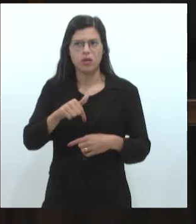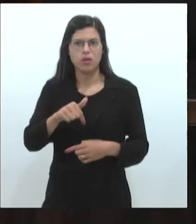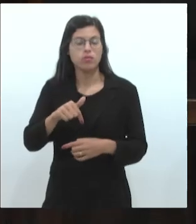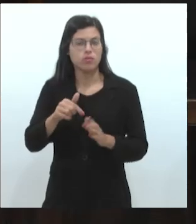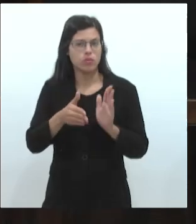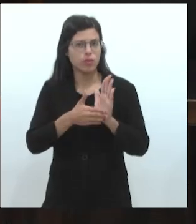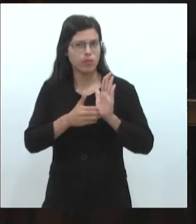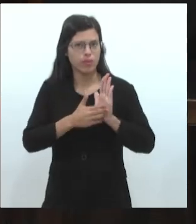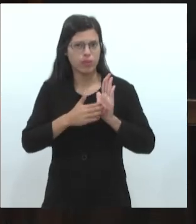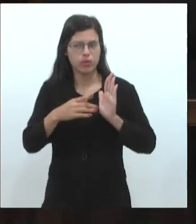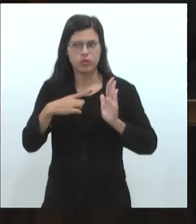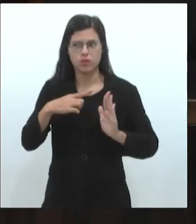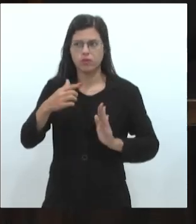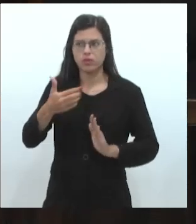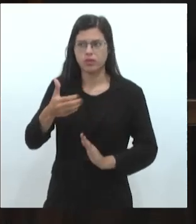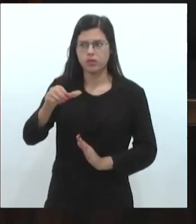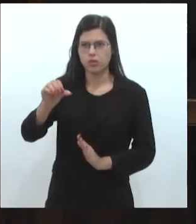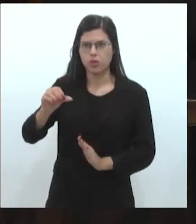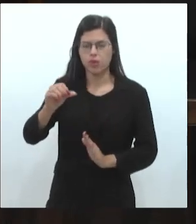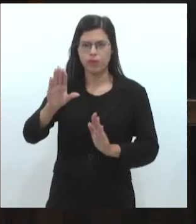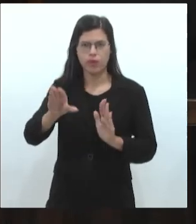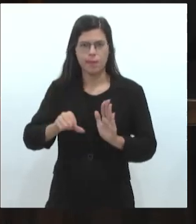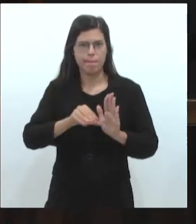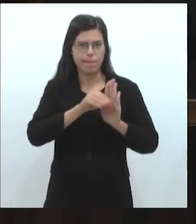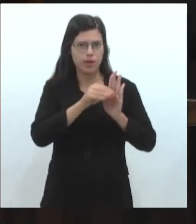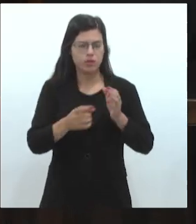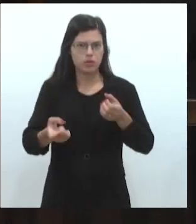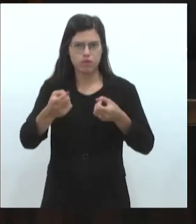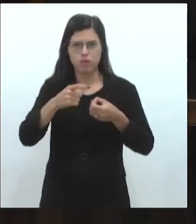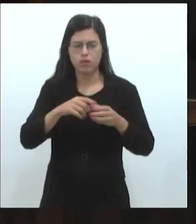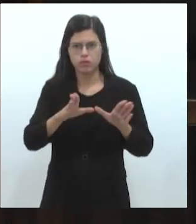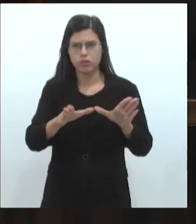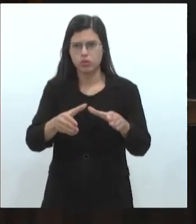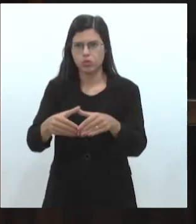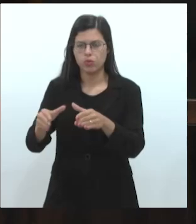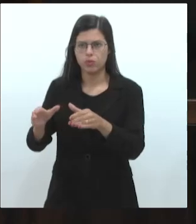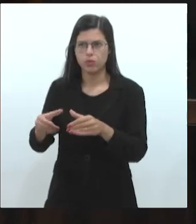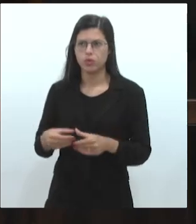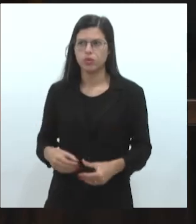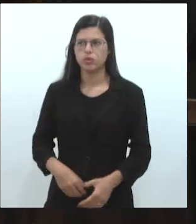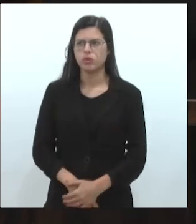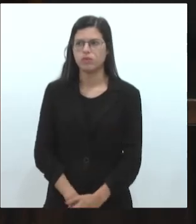recebeu 19 emendas e retorna às comissões.